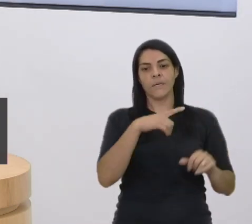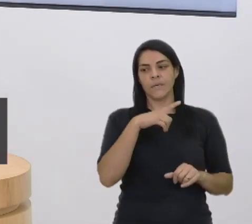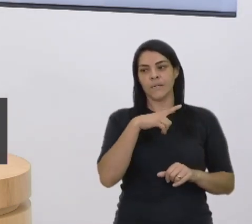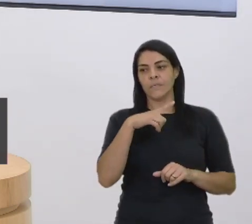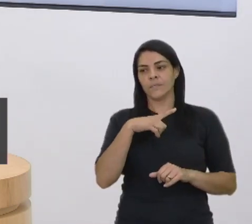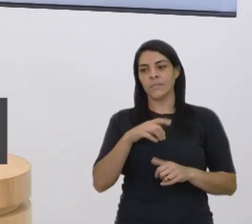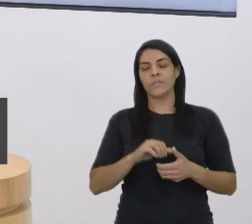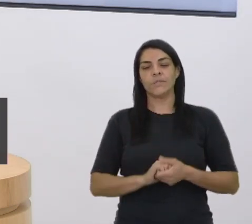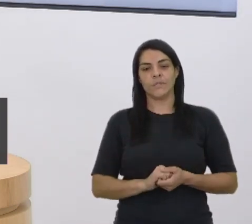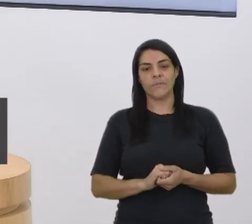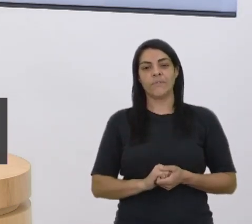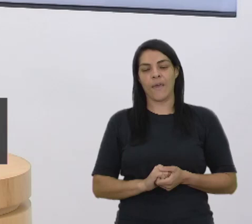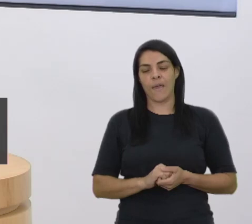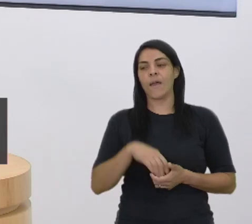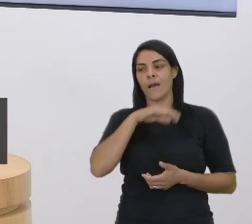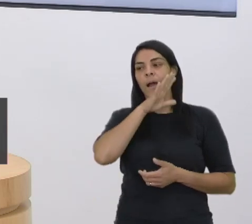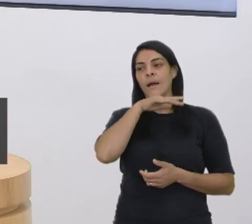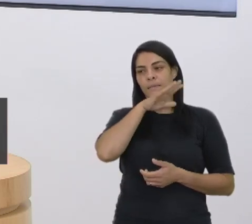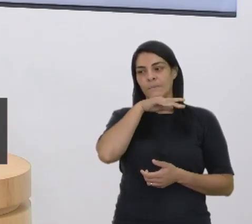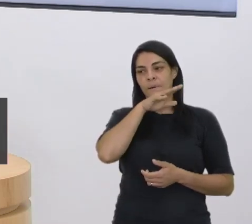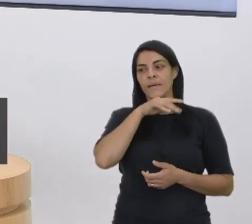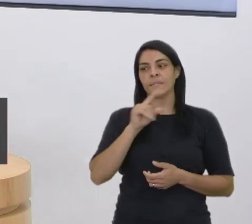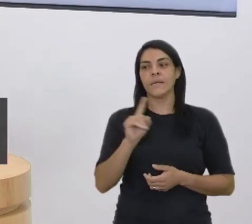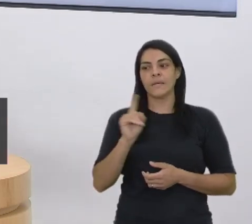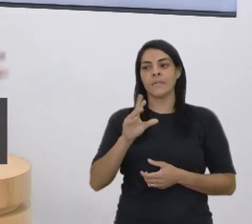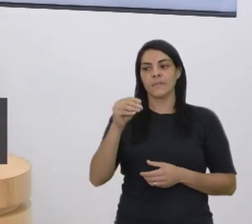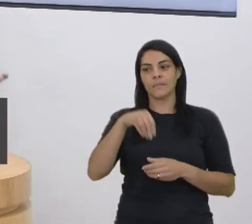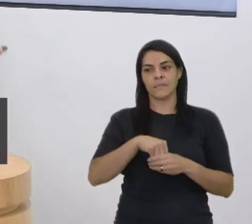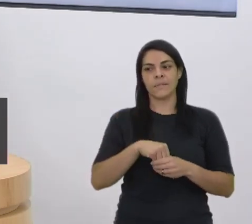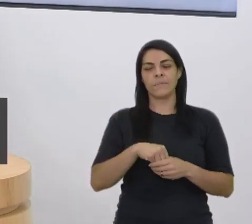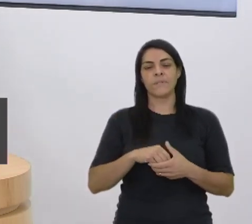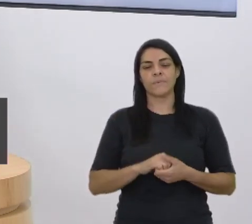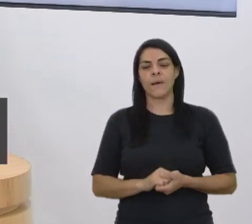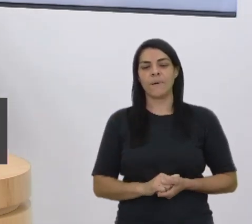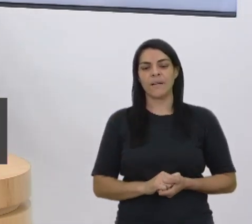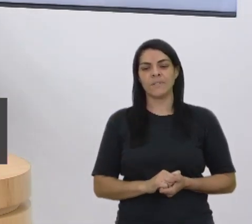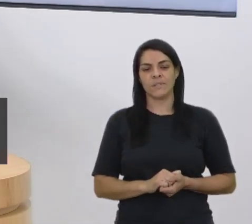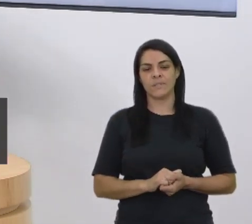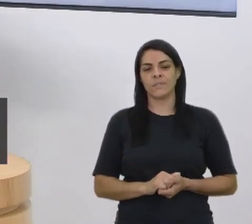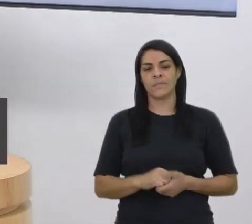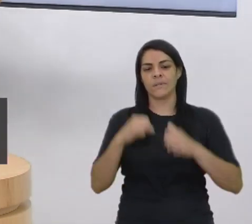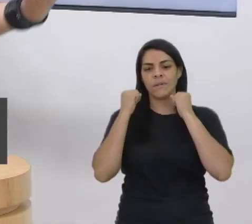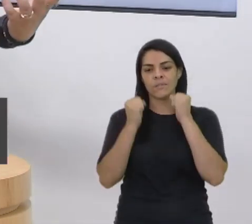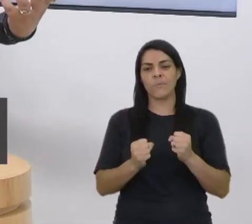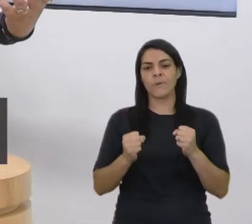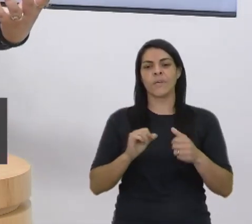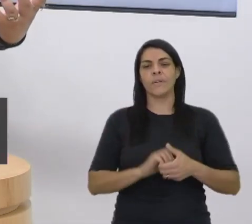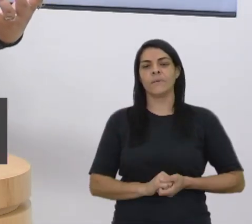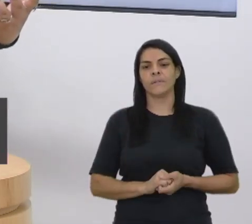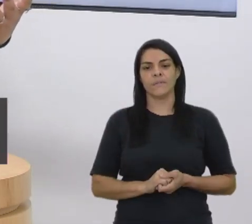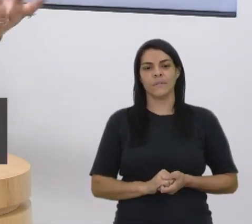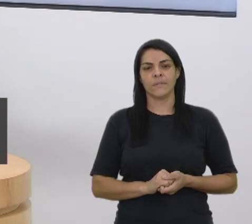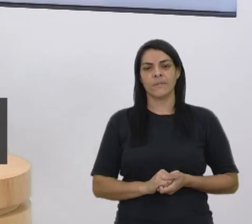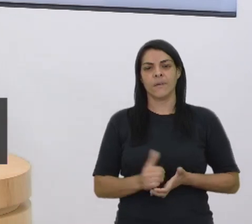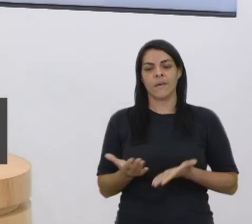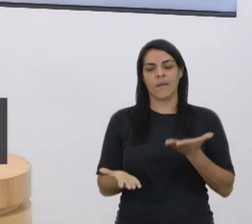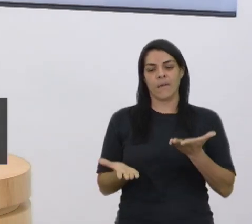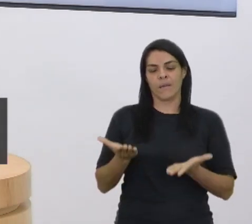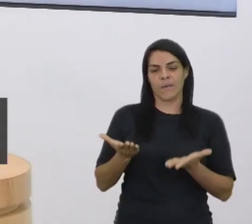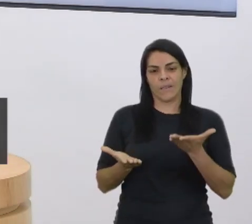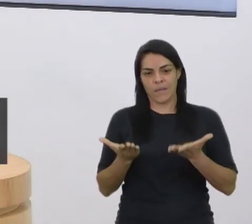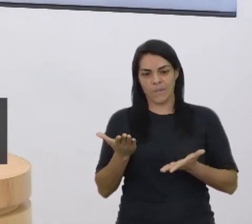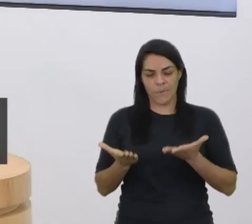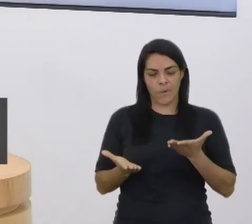fungo, ou os animais são animais que não estão presentes no nosso ecossistema, e eles podem gerar qualquer desequilíbrio,